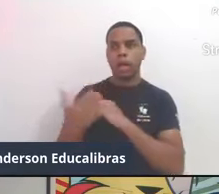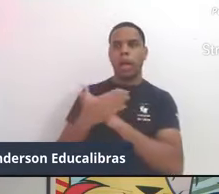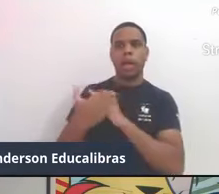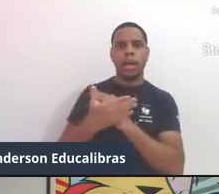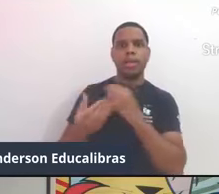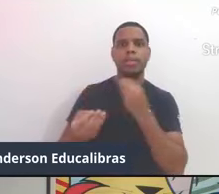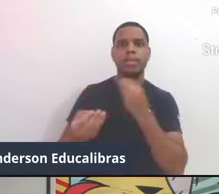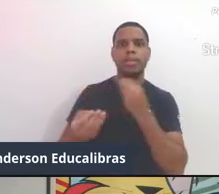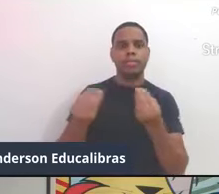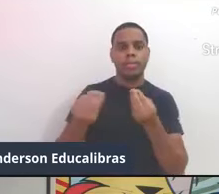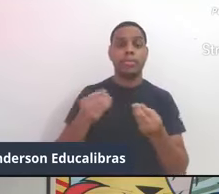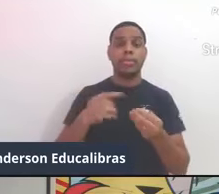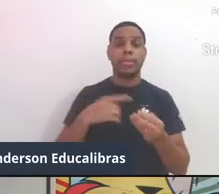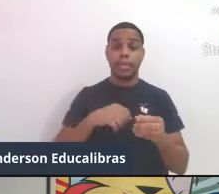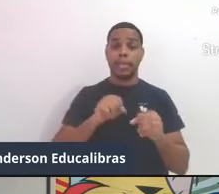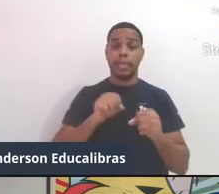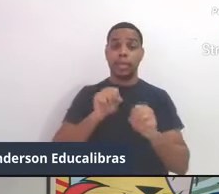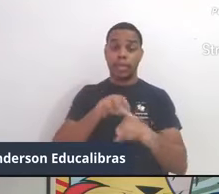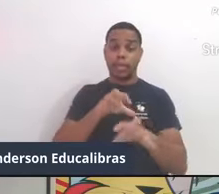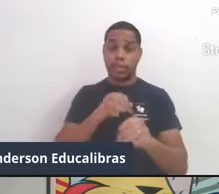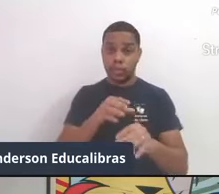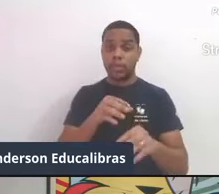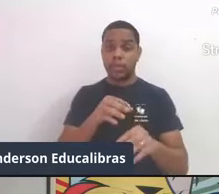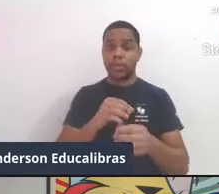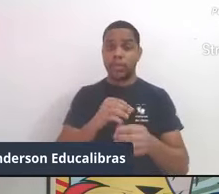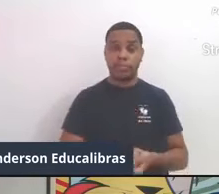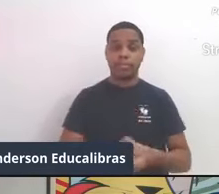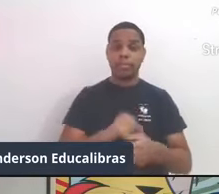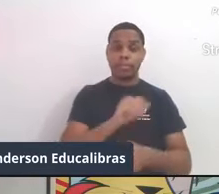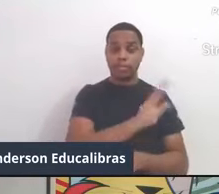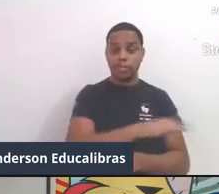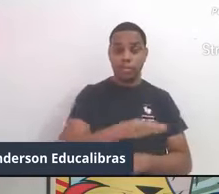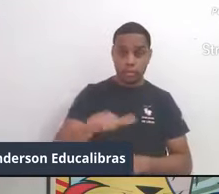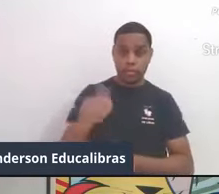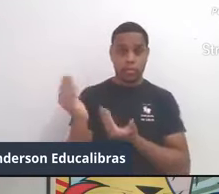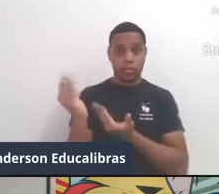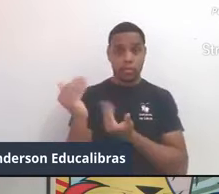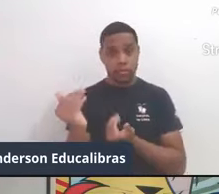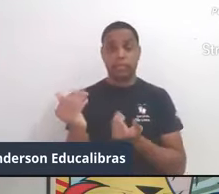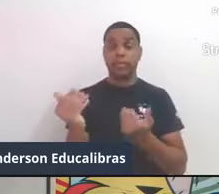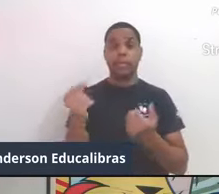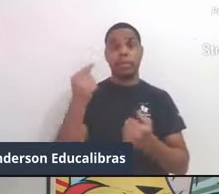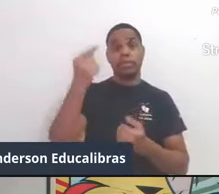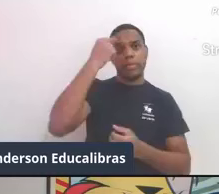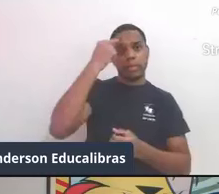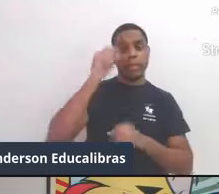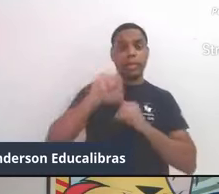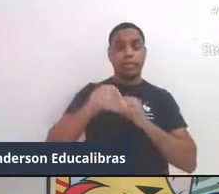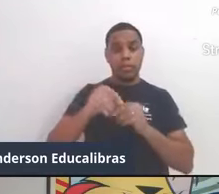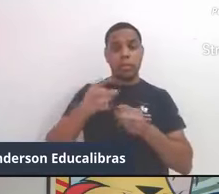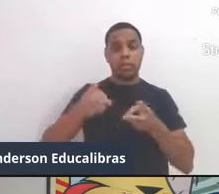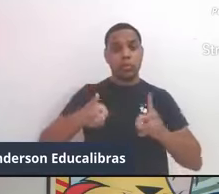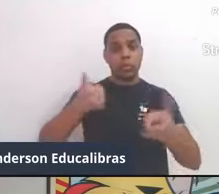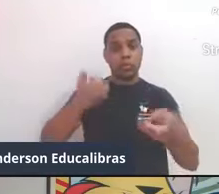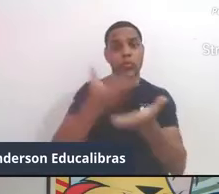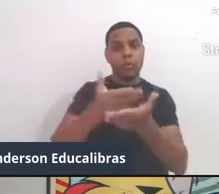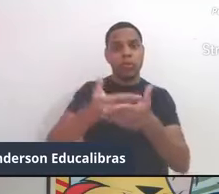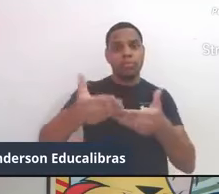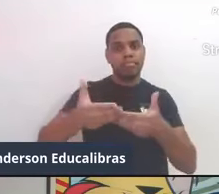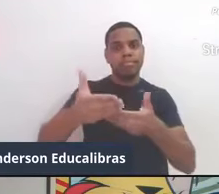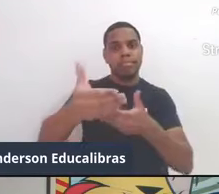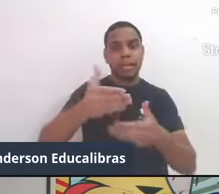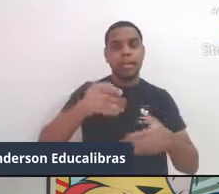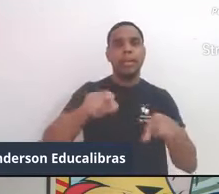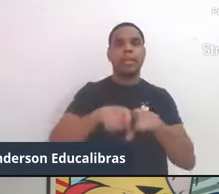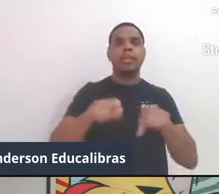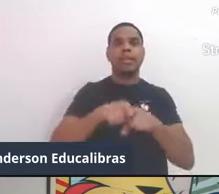só da educação para crianças e jovens, mas também a gente pensar numa educação continuada, olhar um